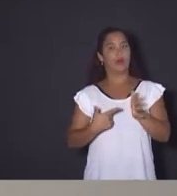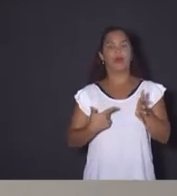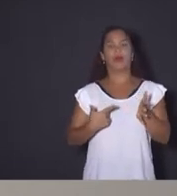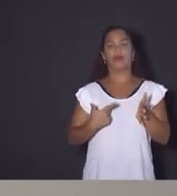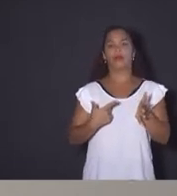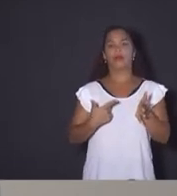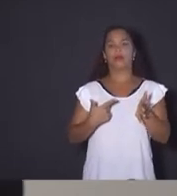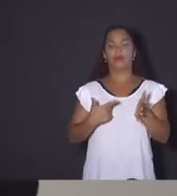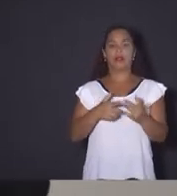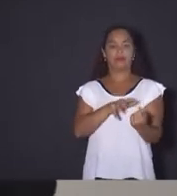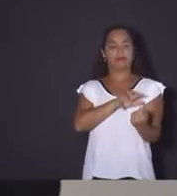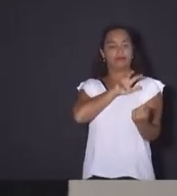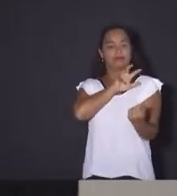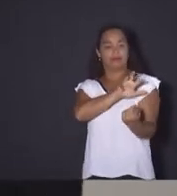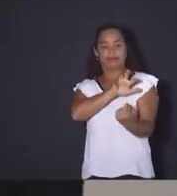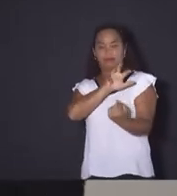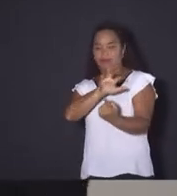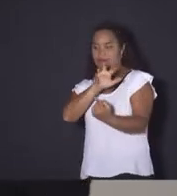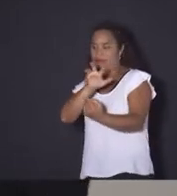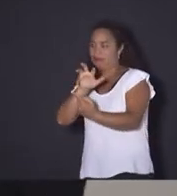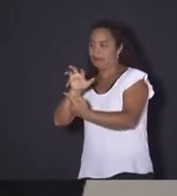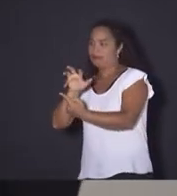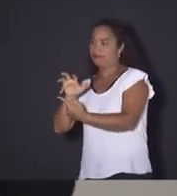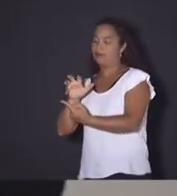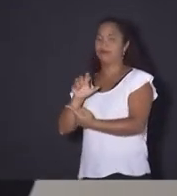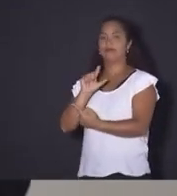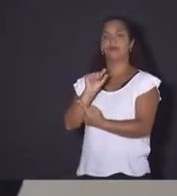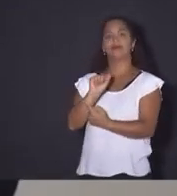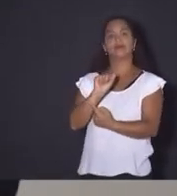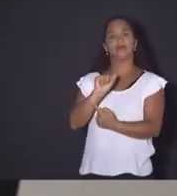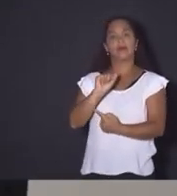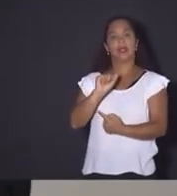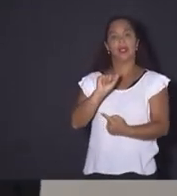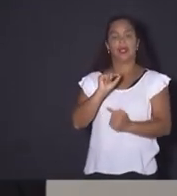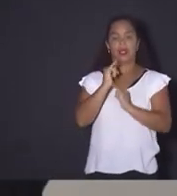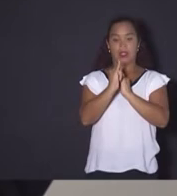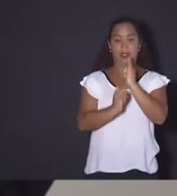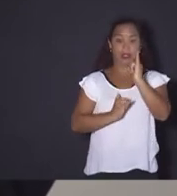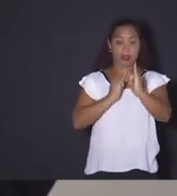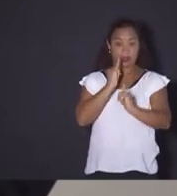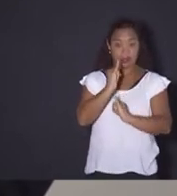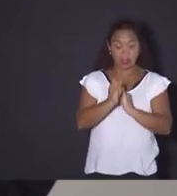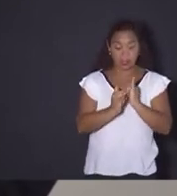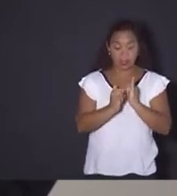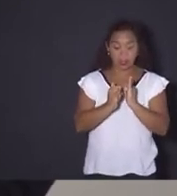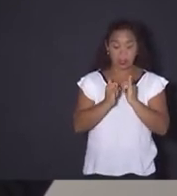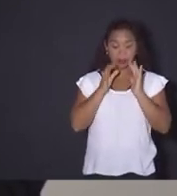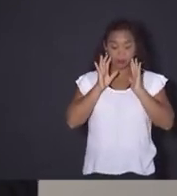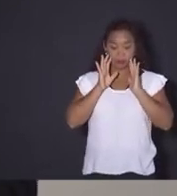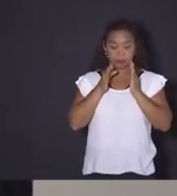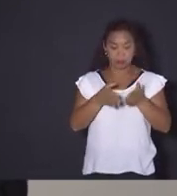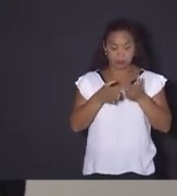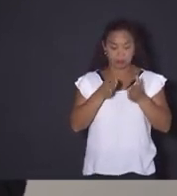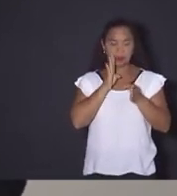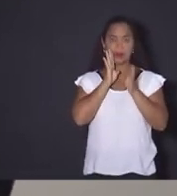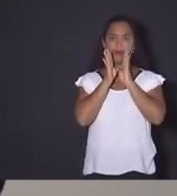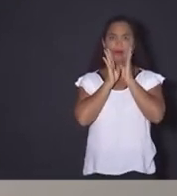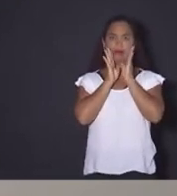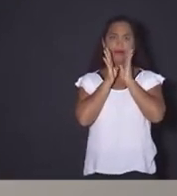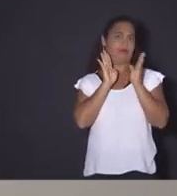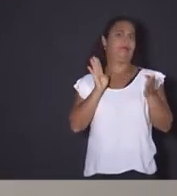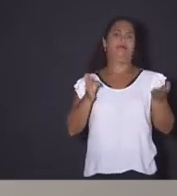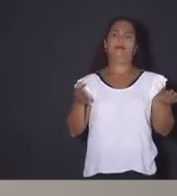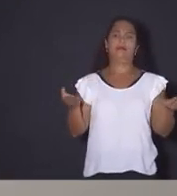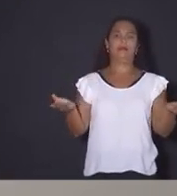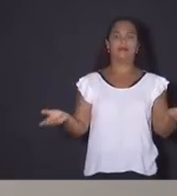induzir o usuário à ideia de que a internet é o Facebook. E isso não é verdade, obviamente. O